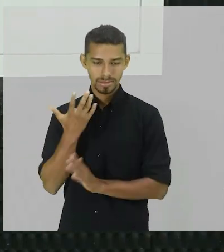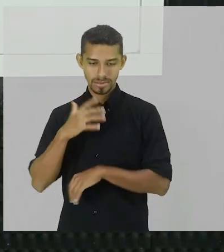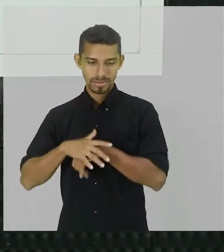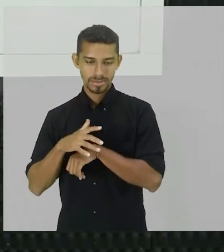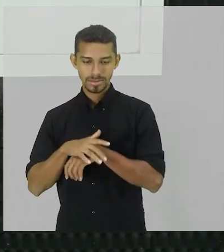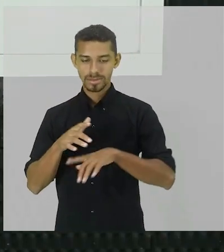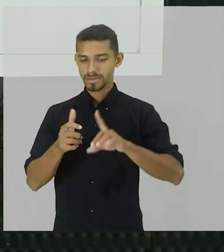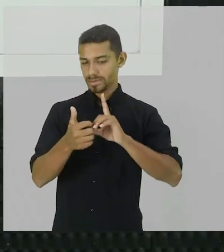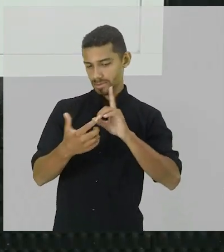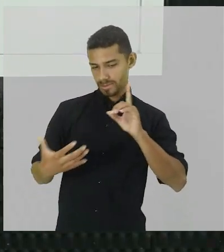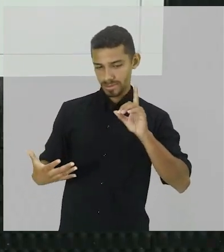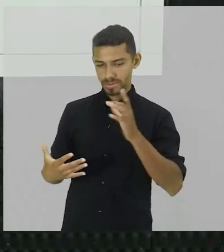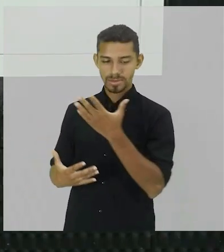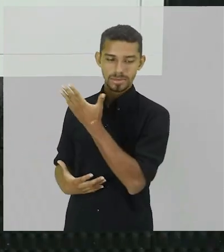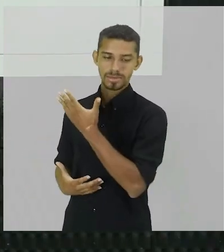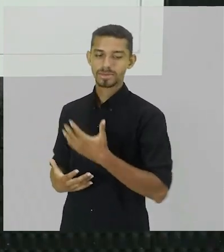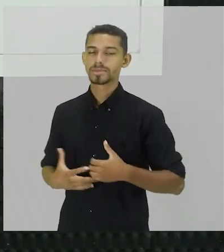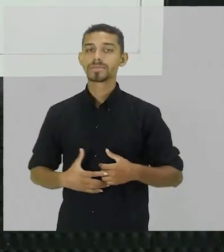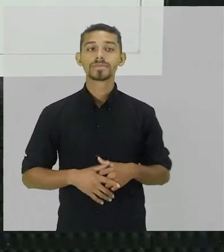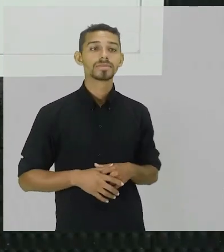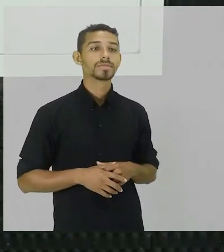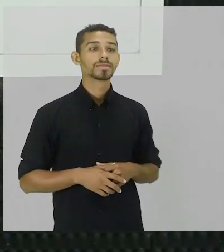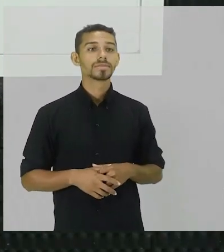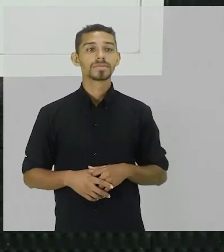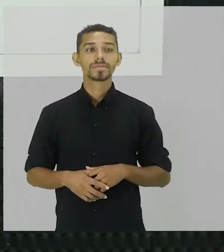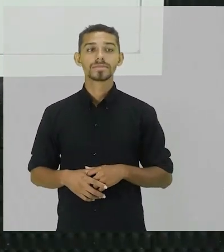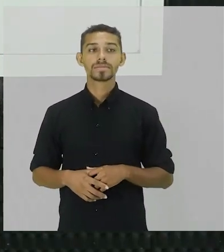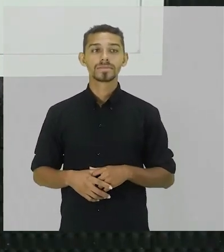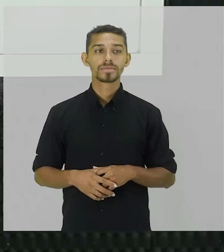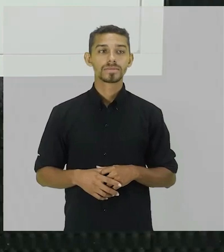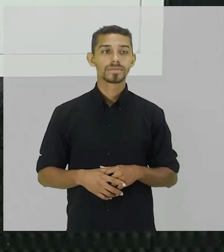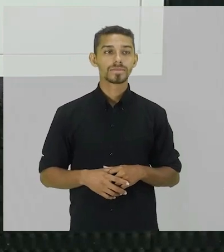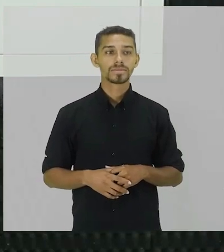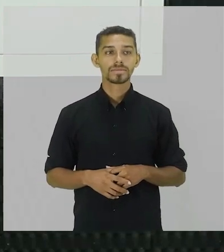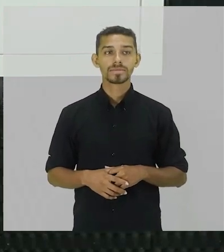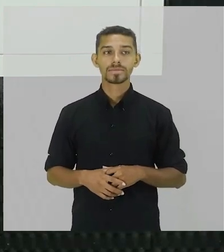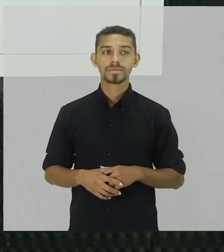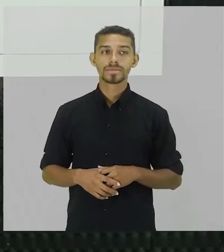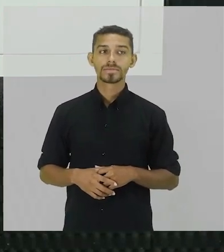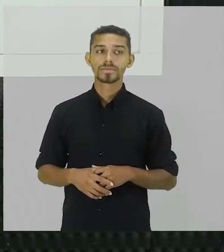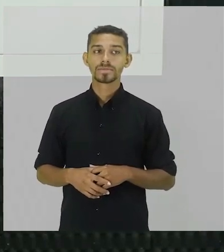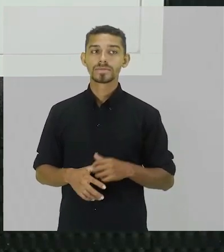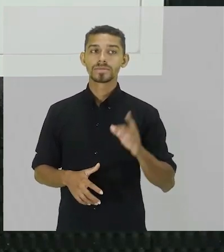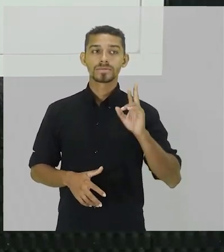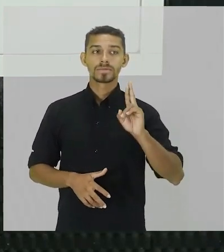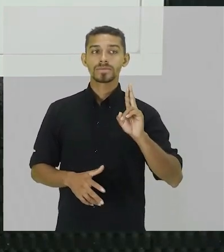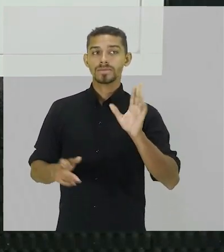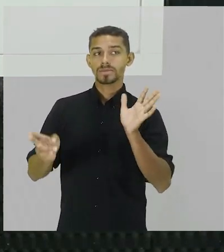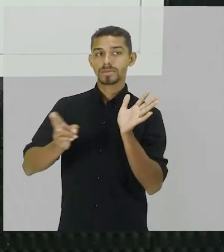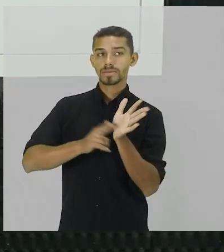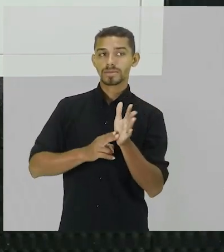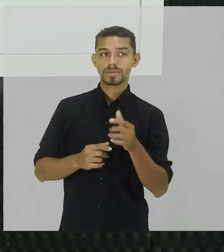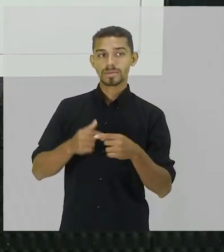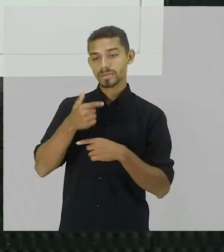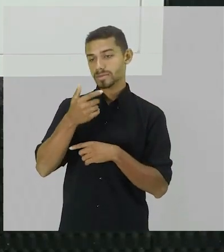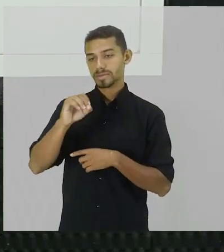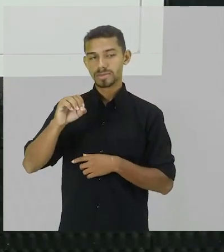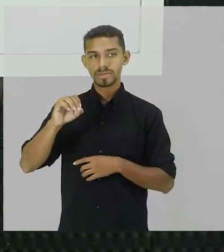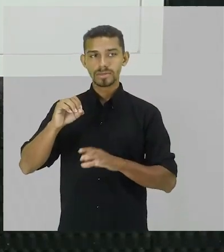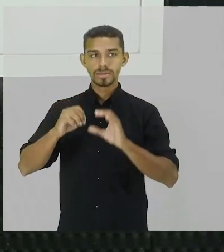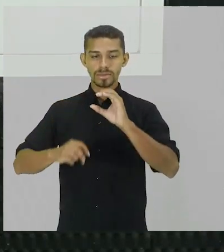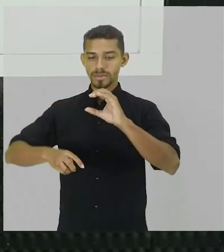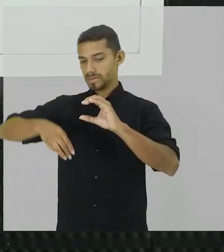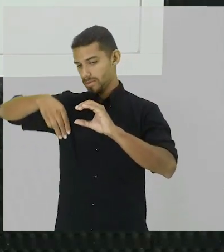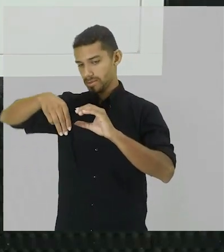aí. Turma, aí basta você calcular, porque até o raio ele deu, dizendo que esse raio é 20 centímetros. Olha, ele quer o volume